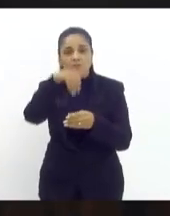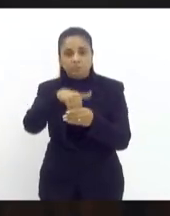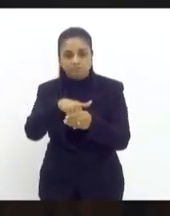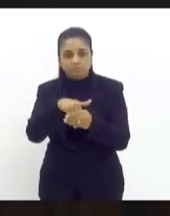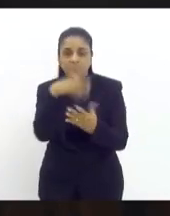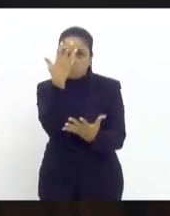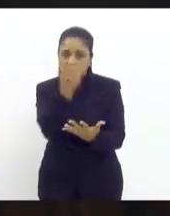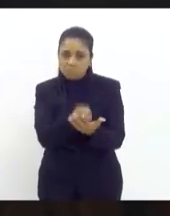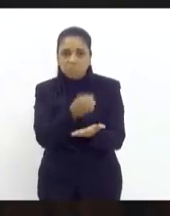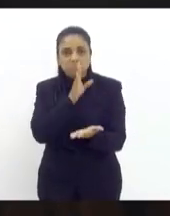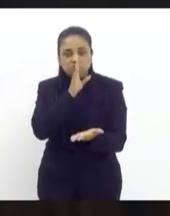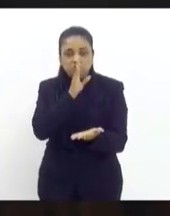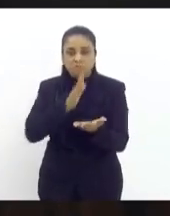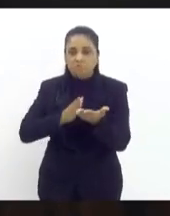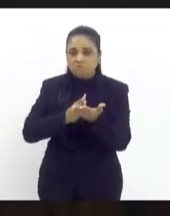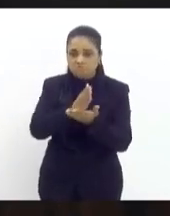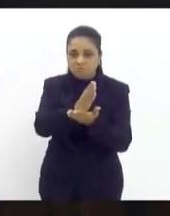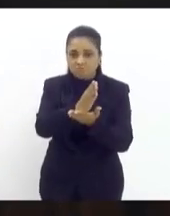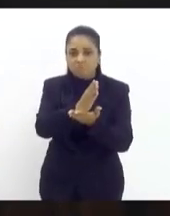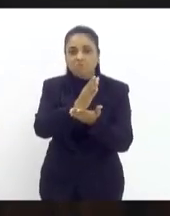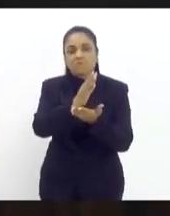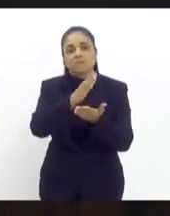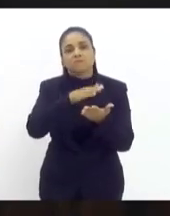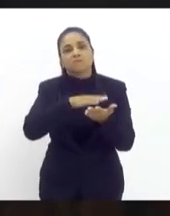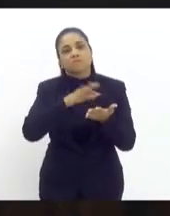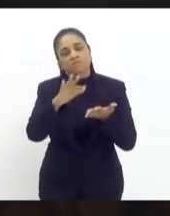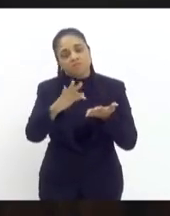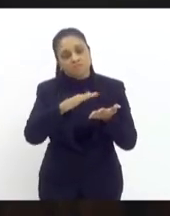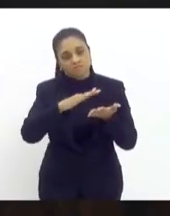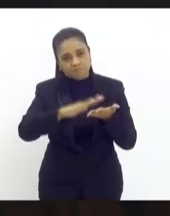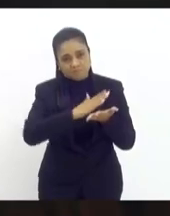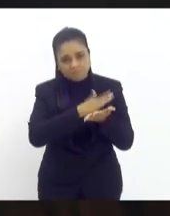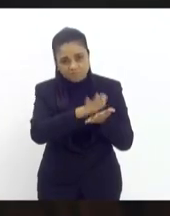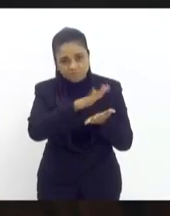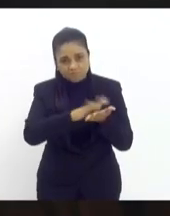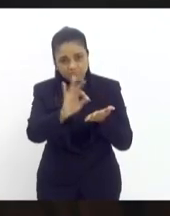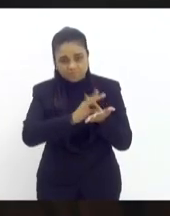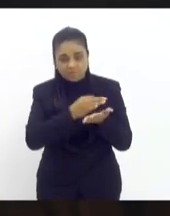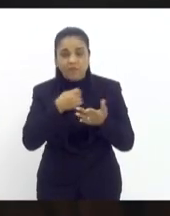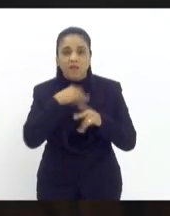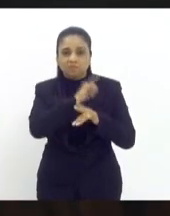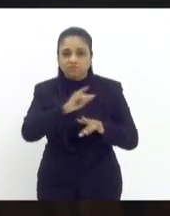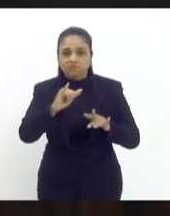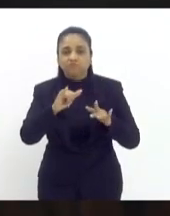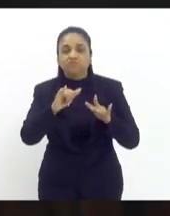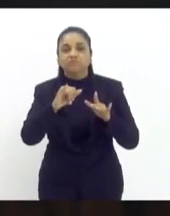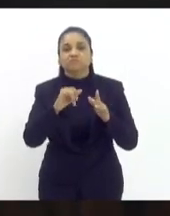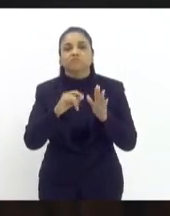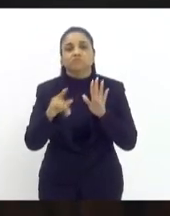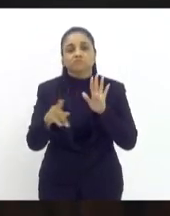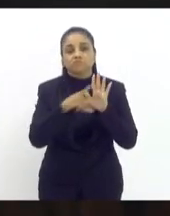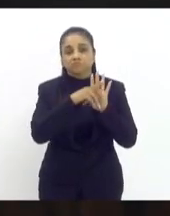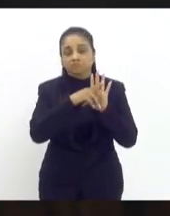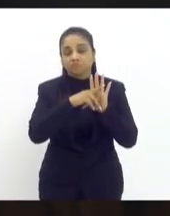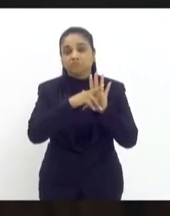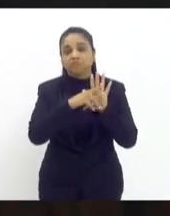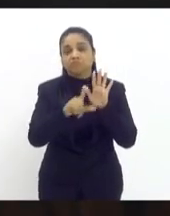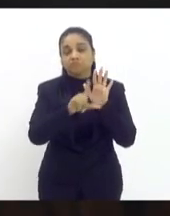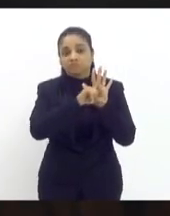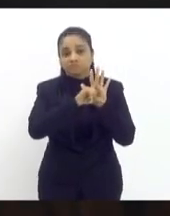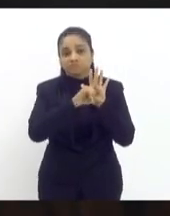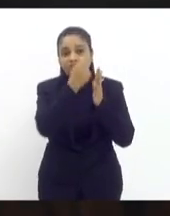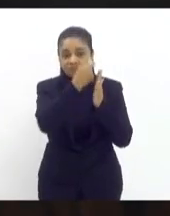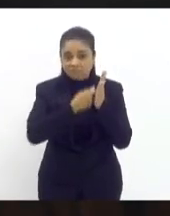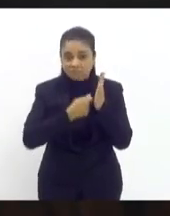senhores que a própria Manias Como estão aprovado vai à promulgação anuncie intromitação ordinária em segunda discussão redação do